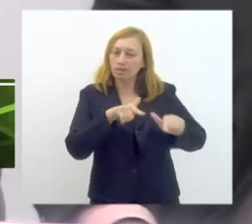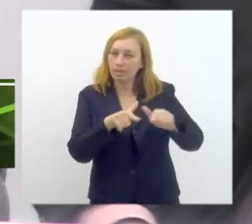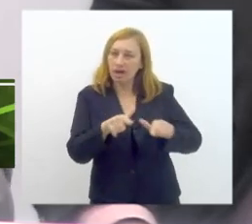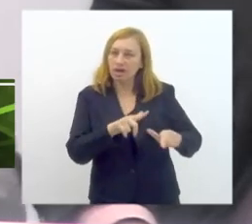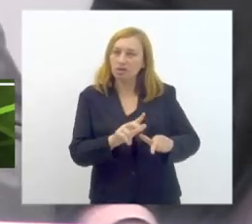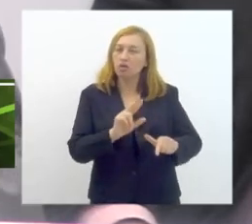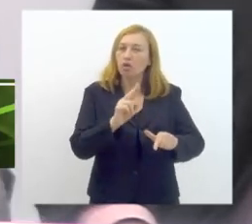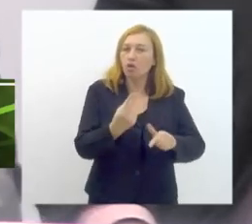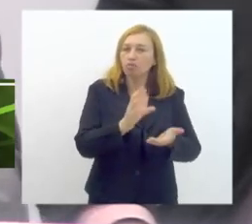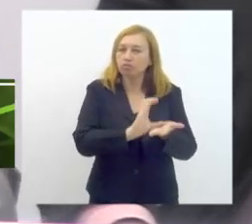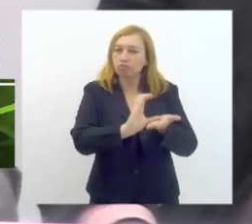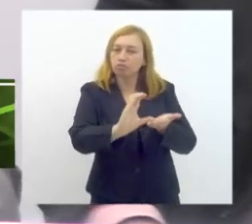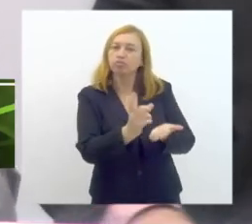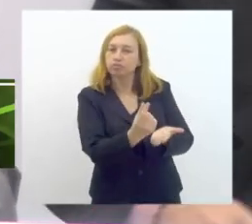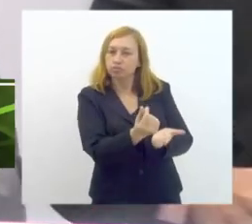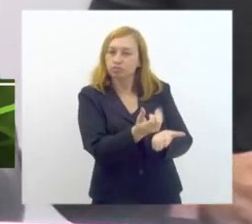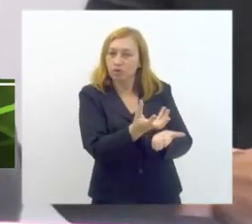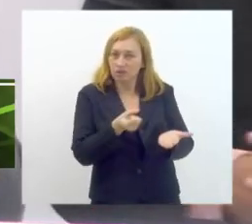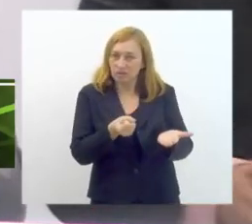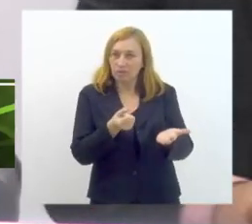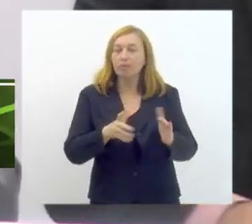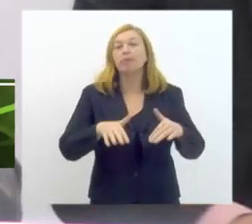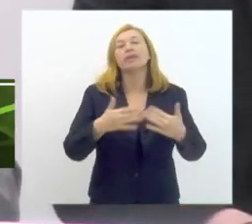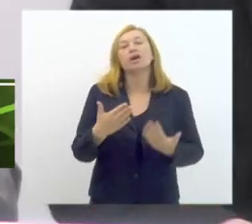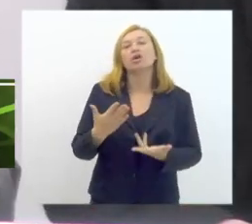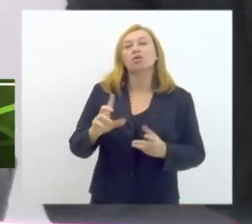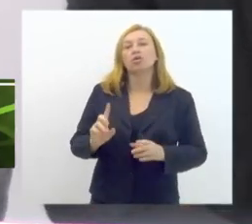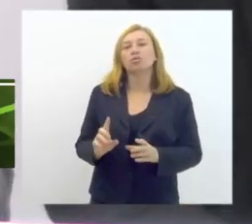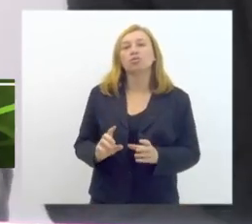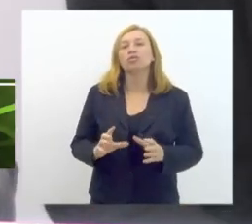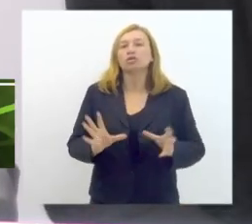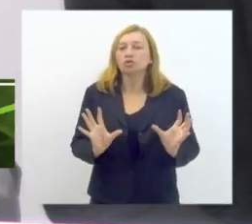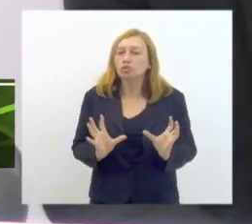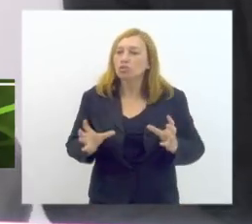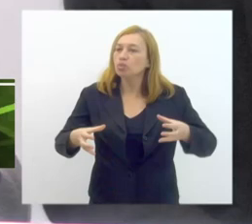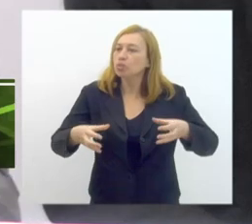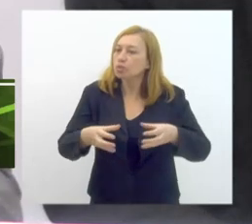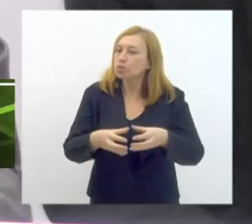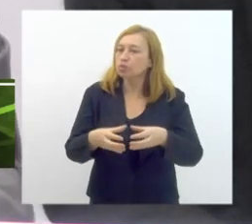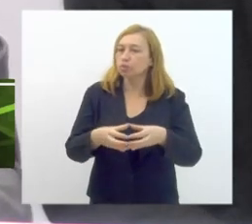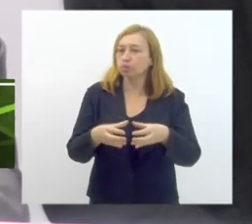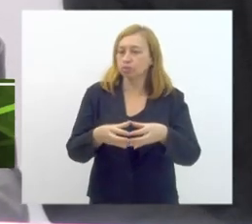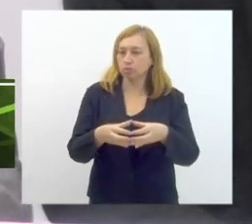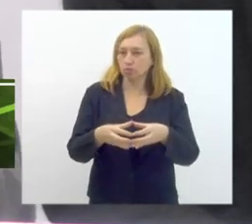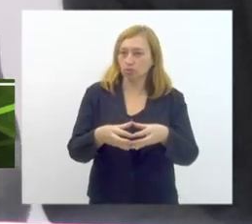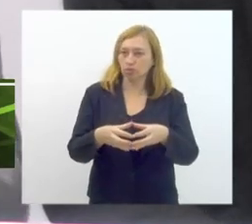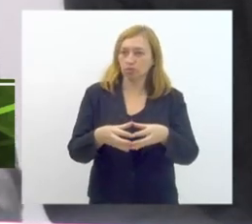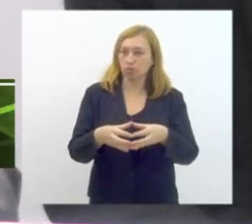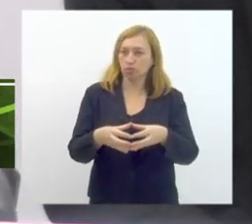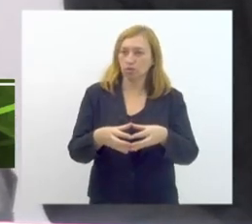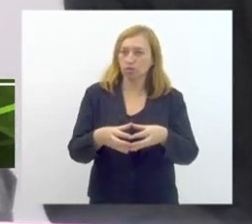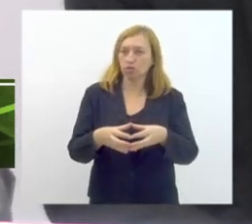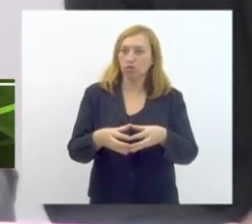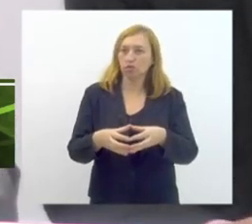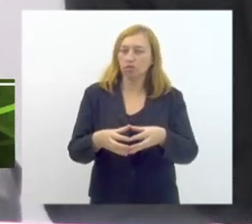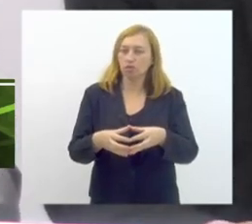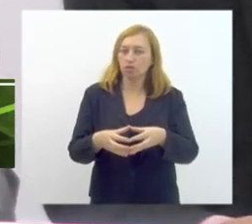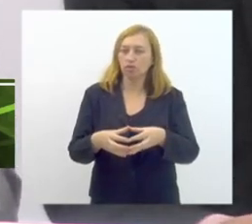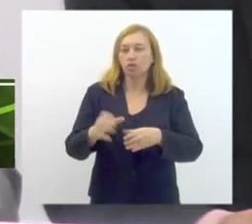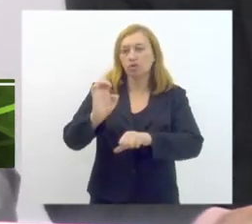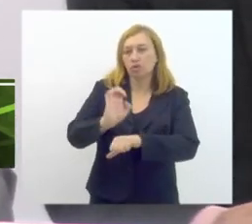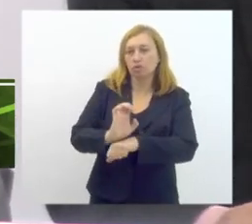principalmente. Então, com a unificação e com a implementação do Estado como membro efetivo